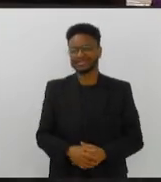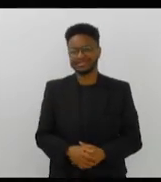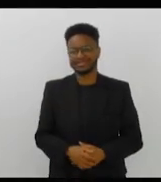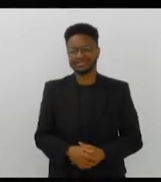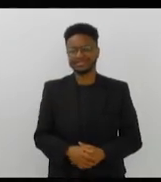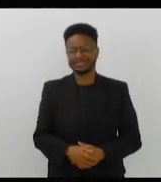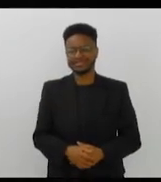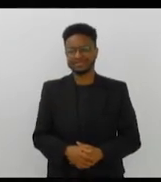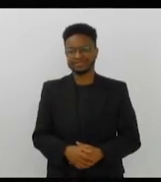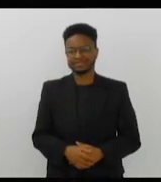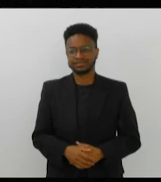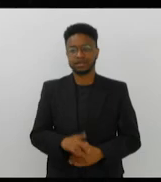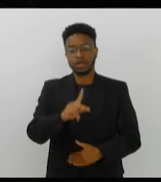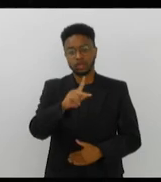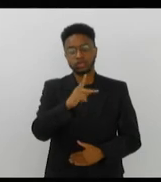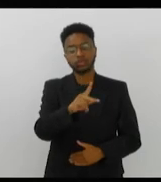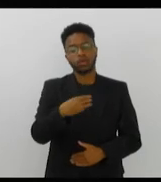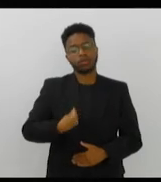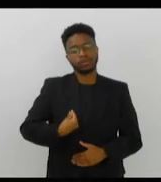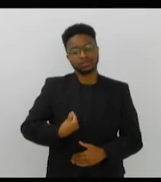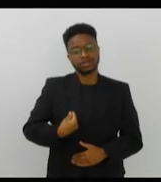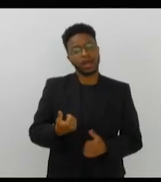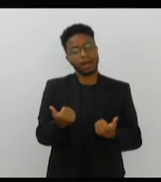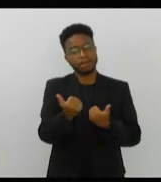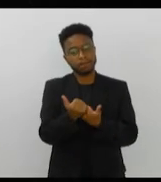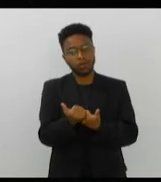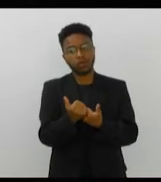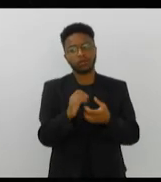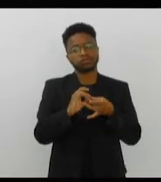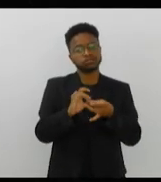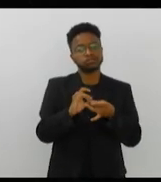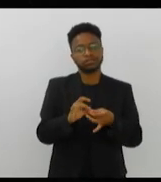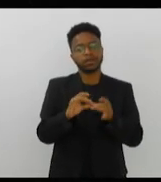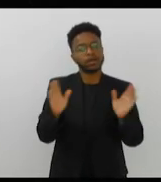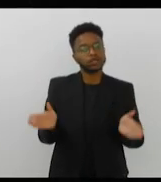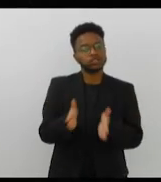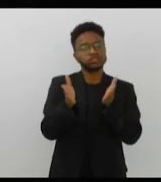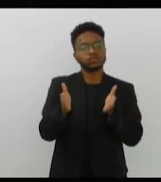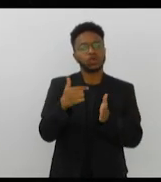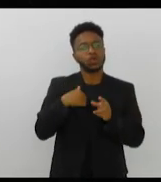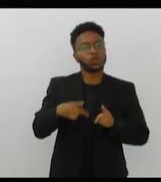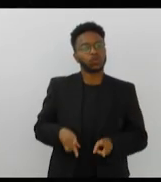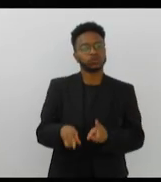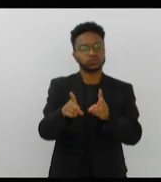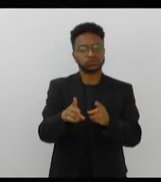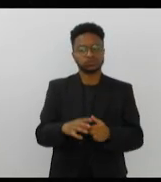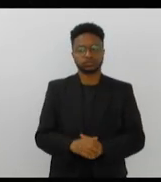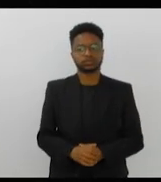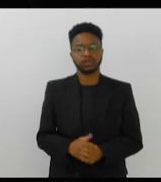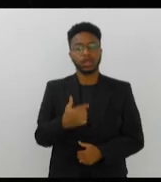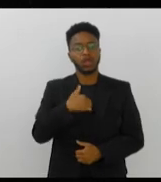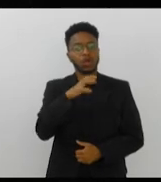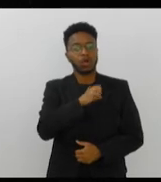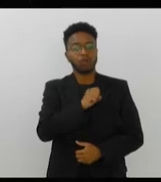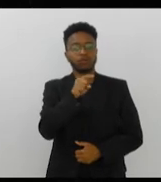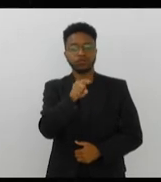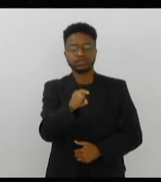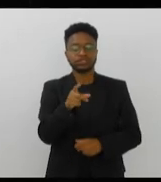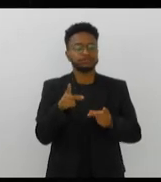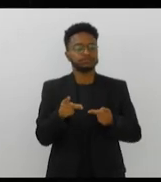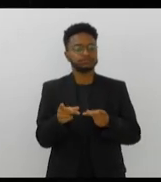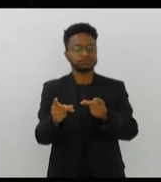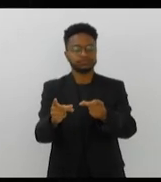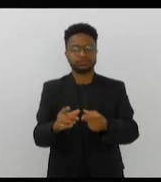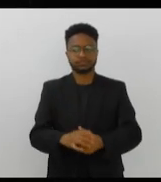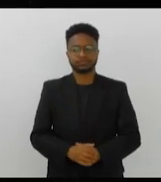A sua presença, o seu apoio e o companheirismo são o que me impulsiona a seguir em frente. Te amo por toda a